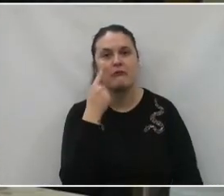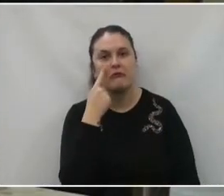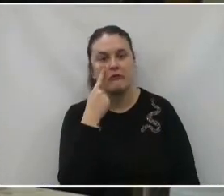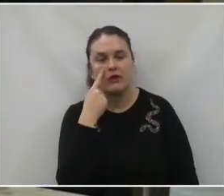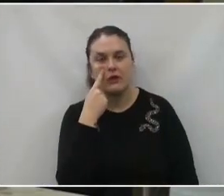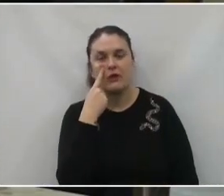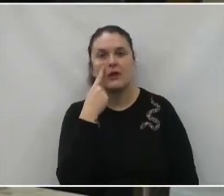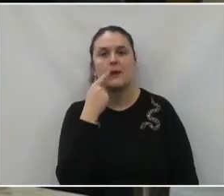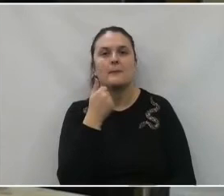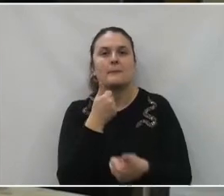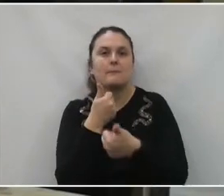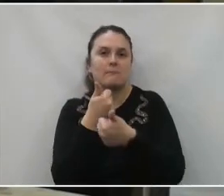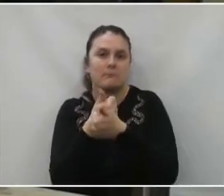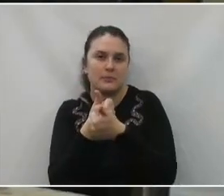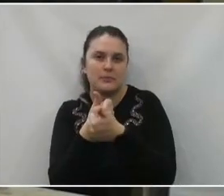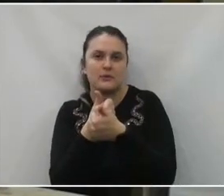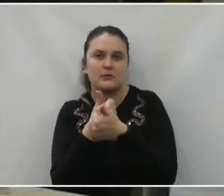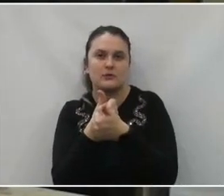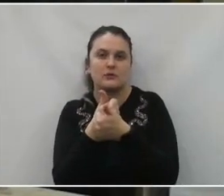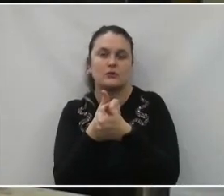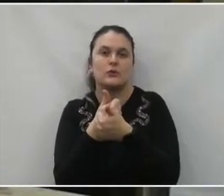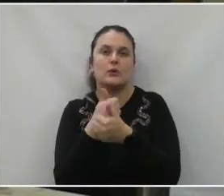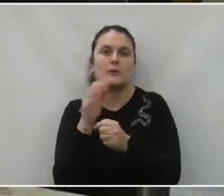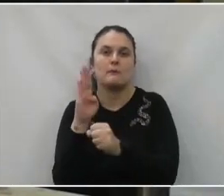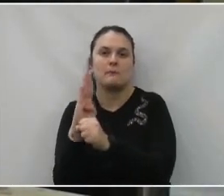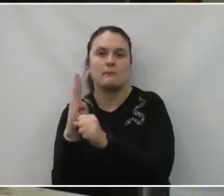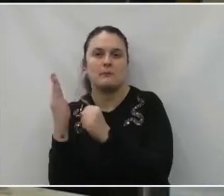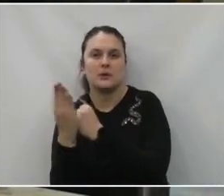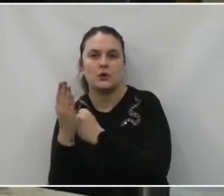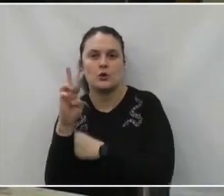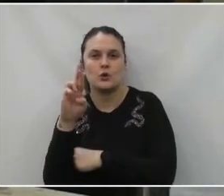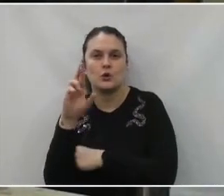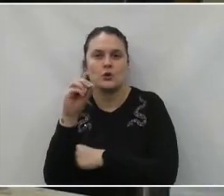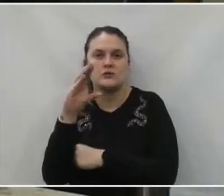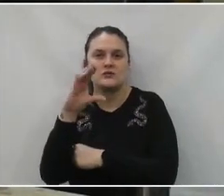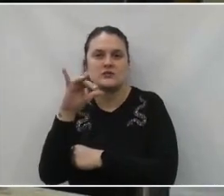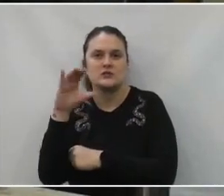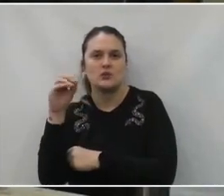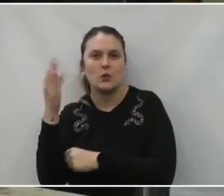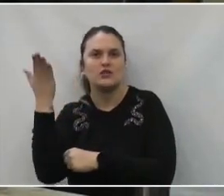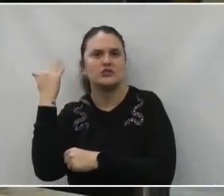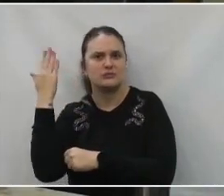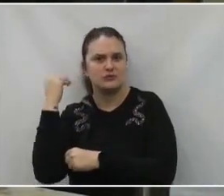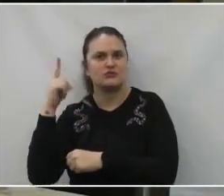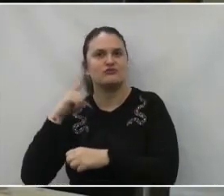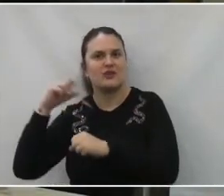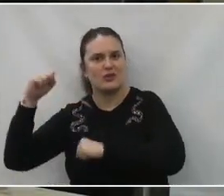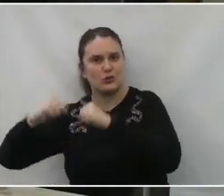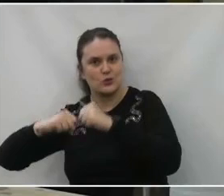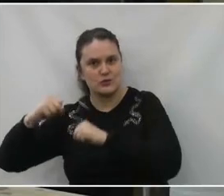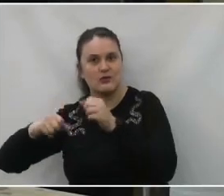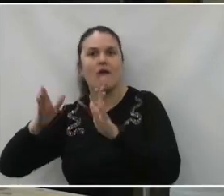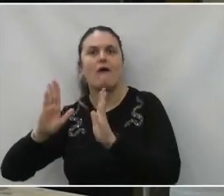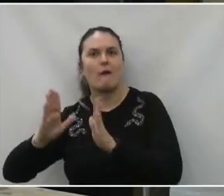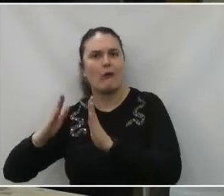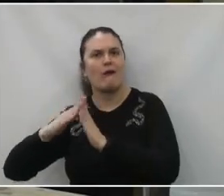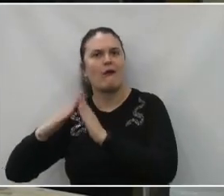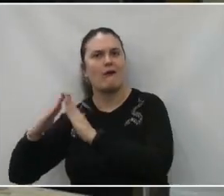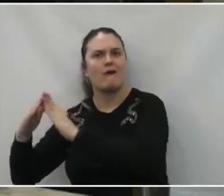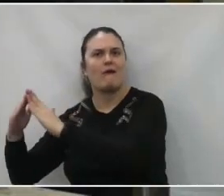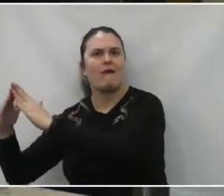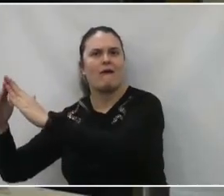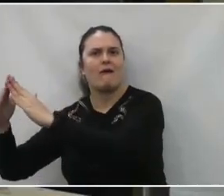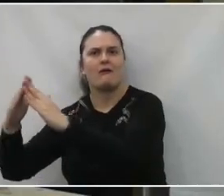ali, próximo ao Rocio, né, Vier? Onde lá era uma indústria, hoje é uma imensa região habitada, né, mais